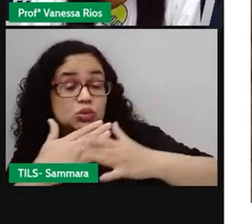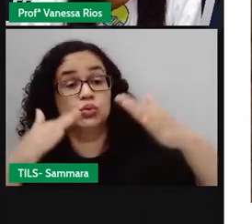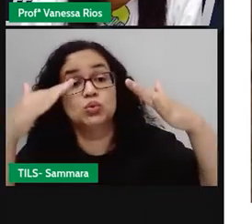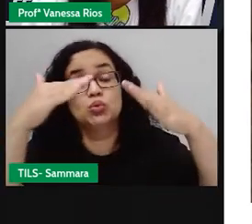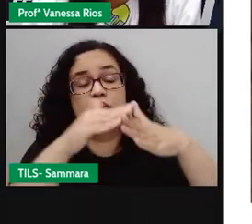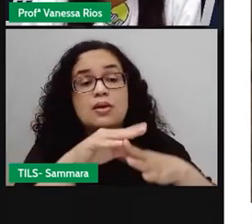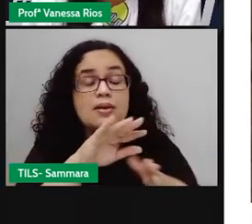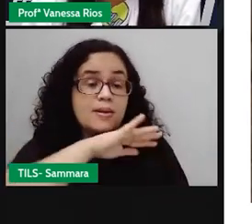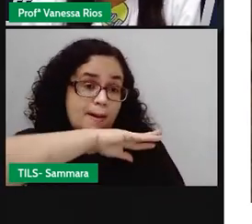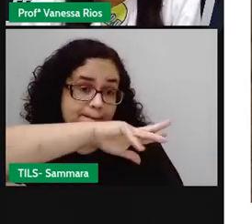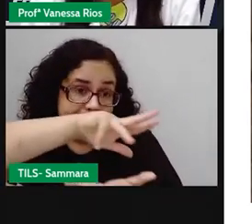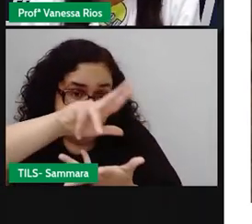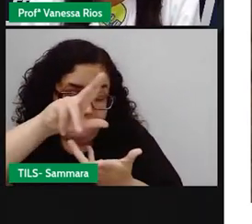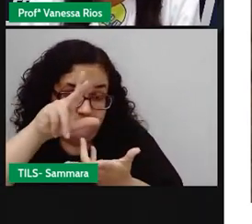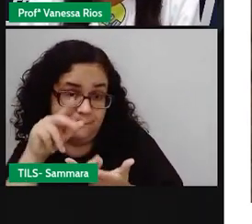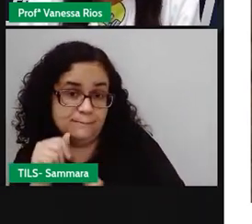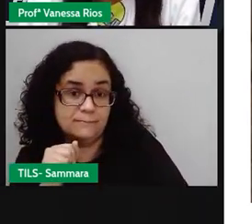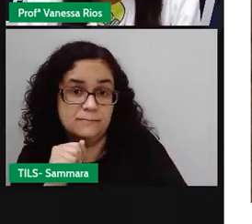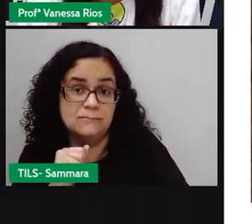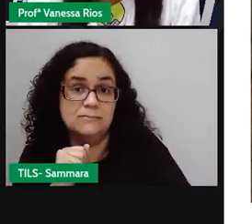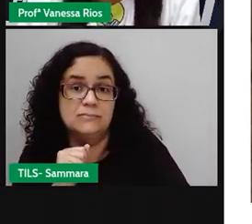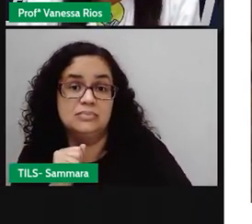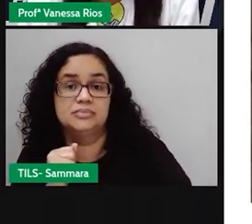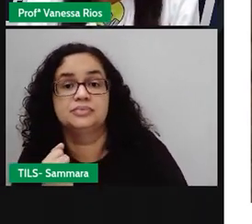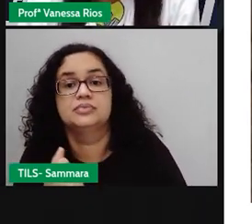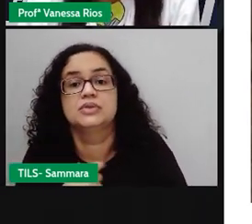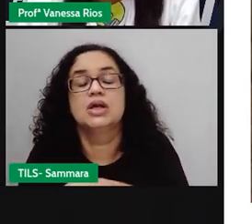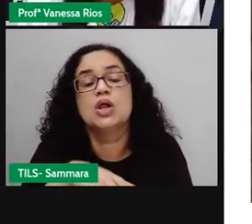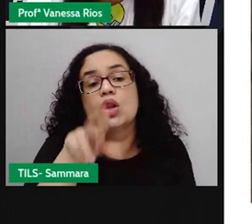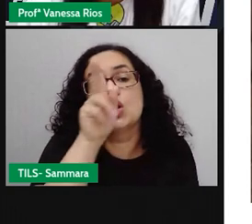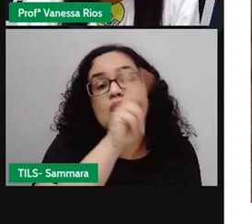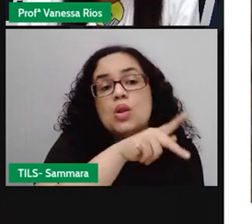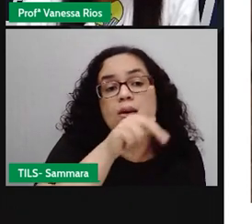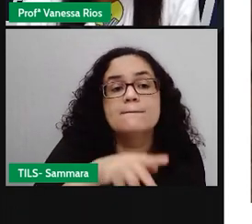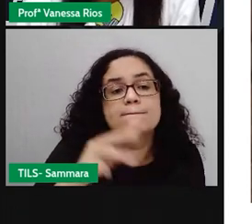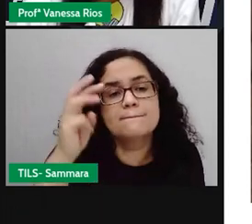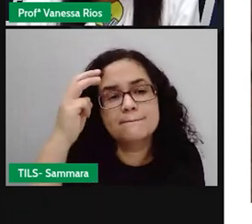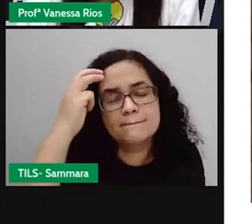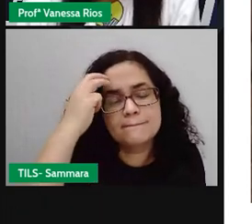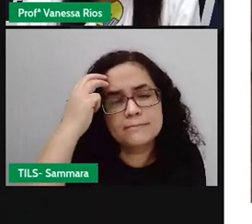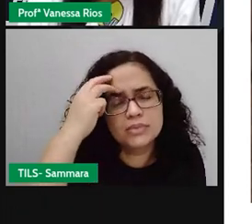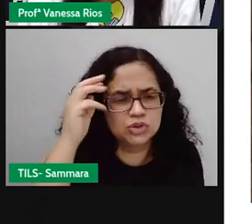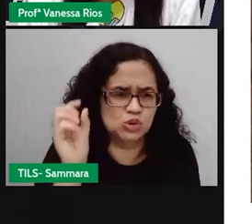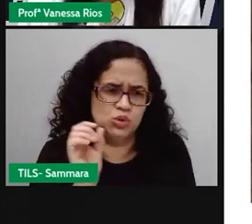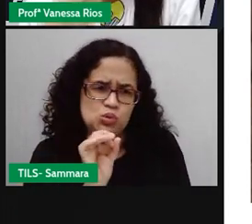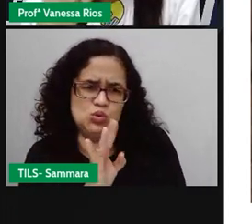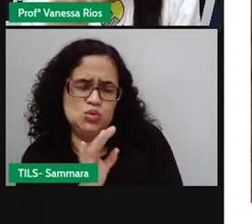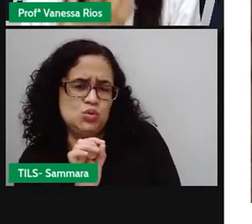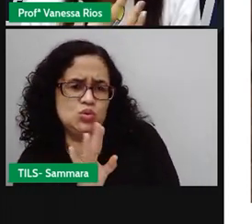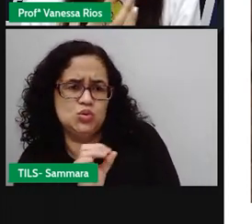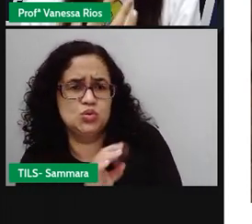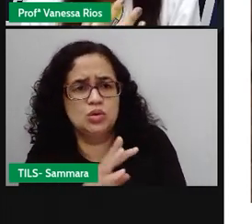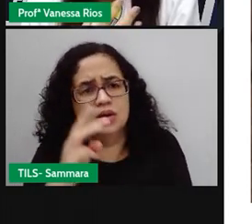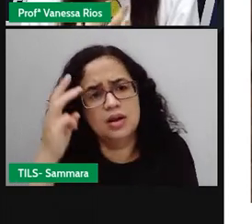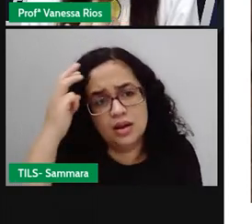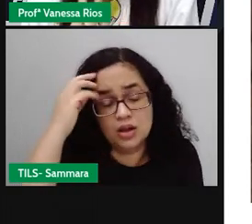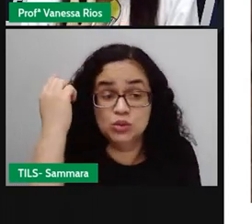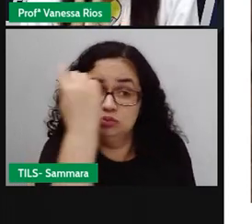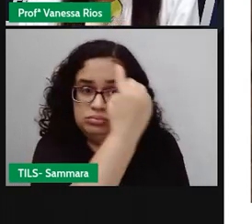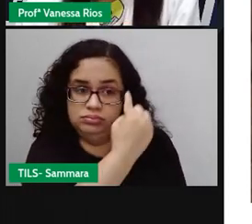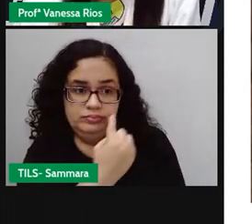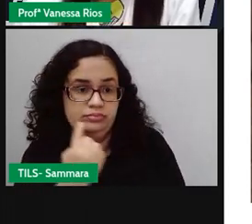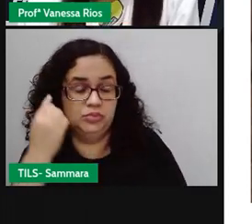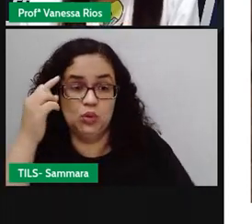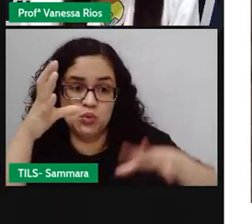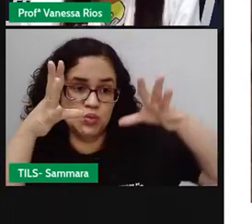o mundo em que a gente está. E quando a Pró fala em memória, a Pró não está falando só da memória, né, a parte aí